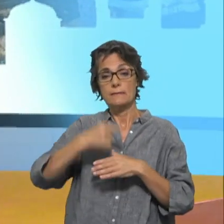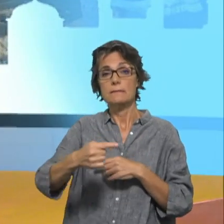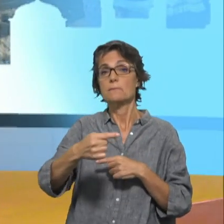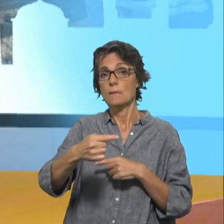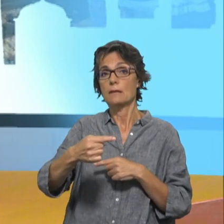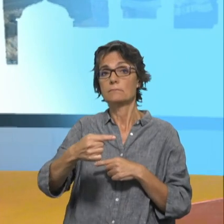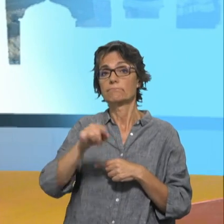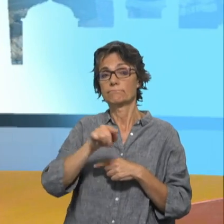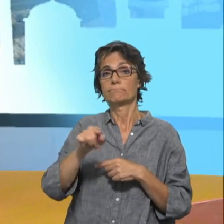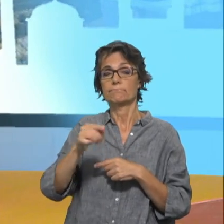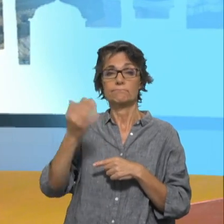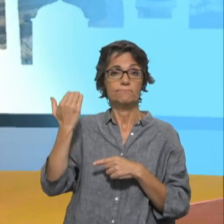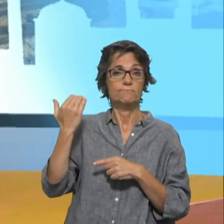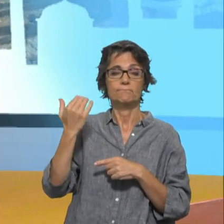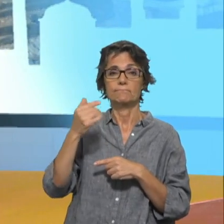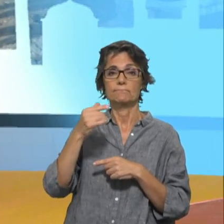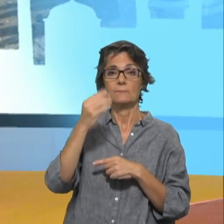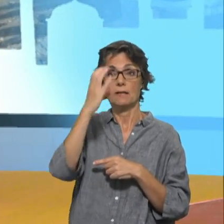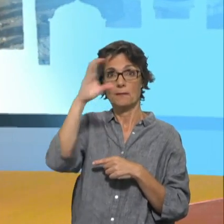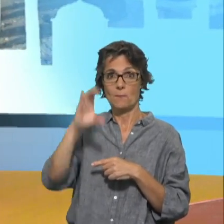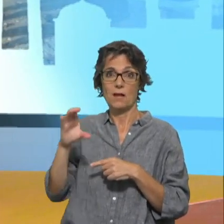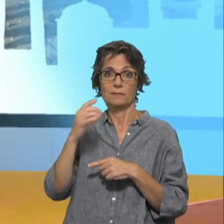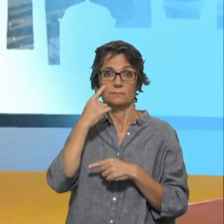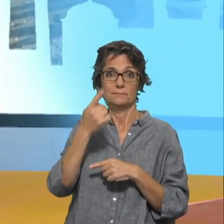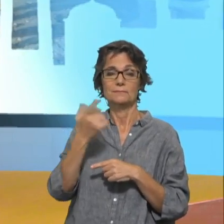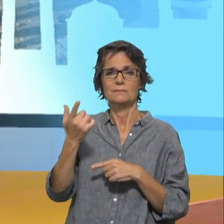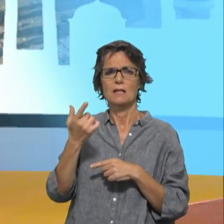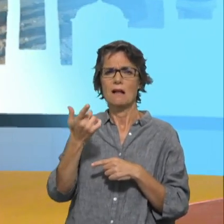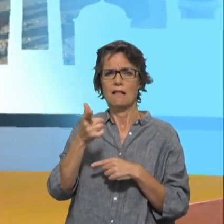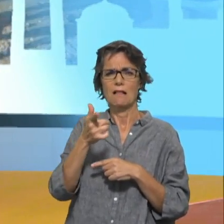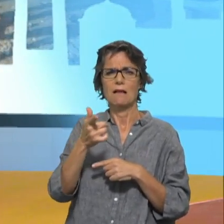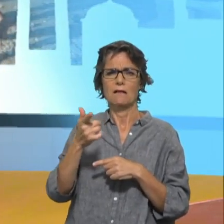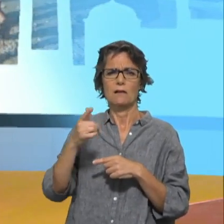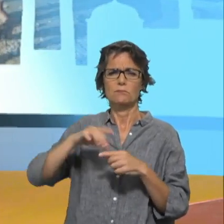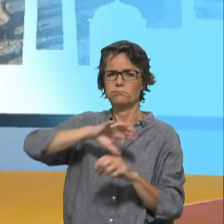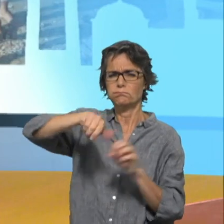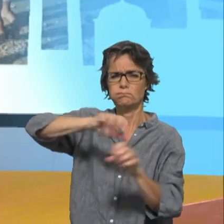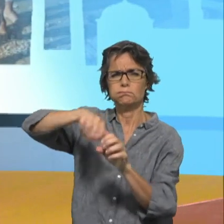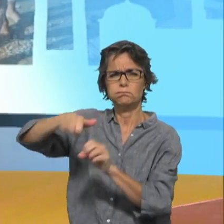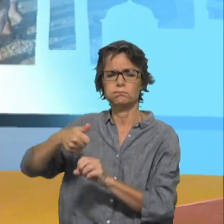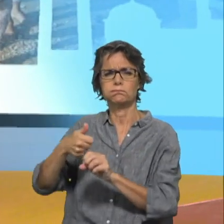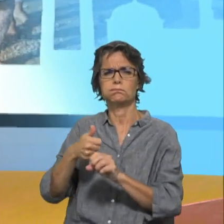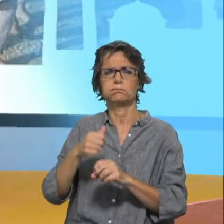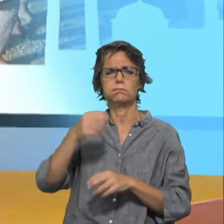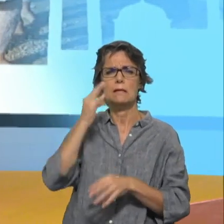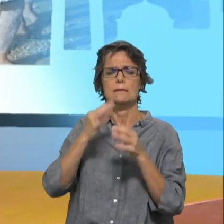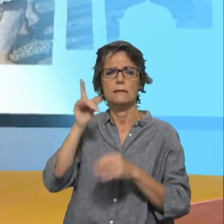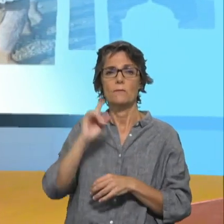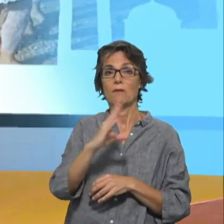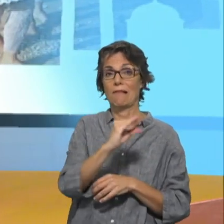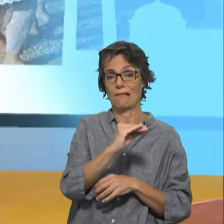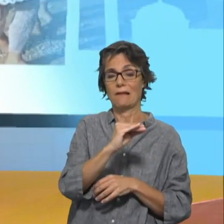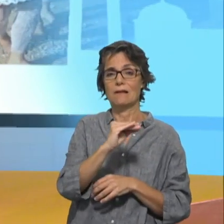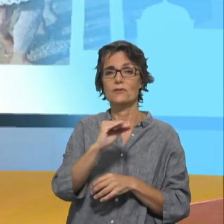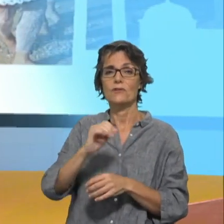tinham, como viram as imagens, não é? Tinha havido uma onda de destruição. Nesta altura, a 10 de setembro, a cidade de Dili